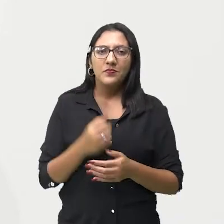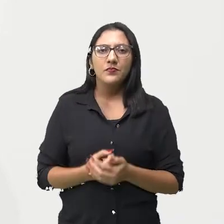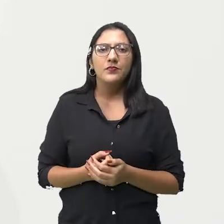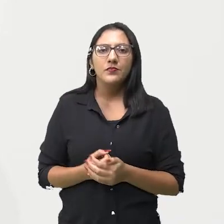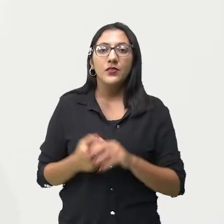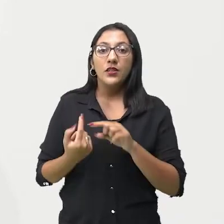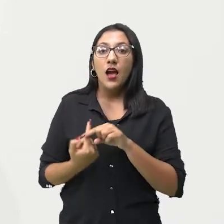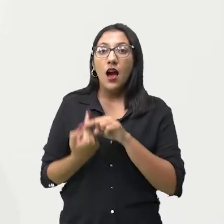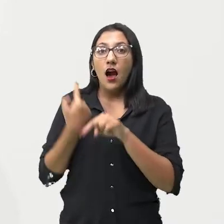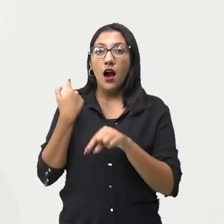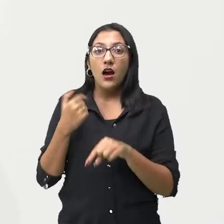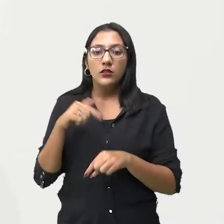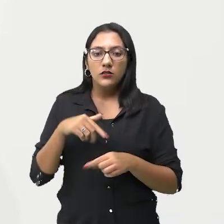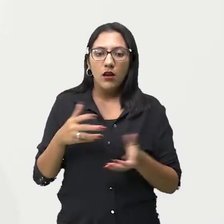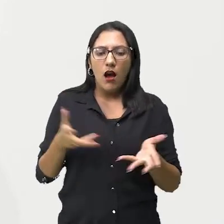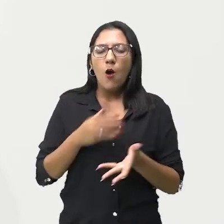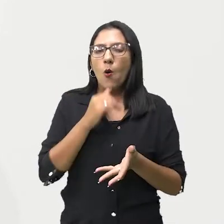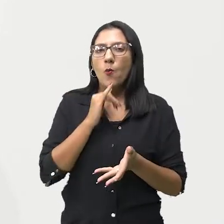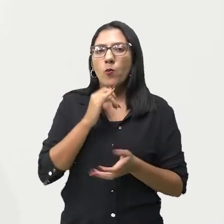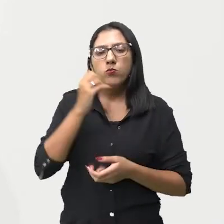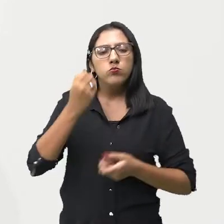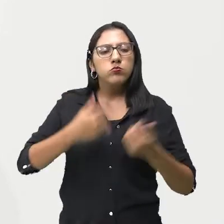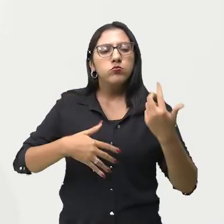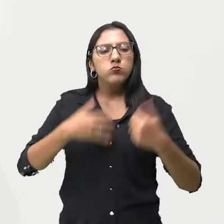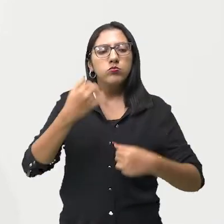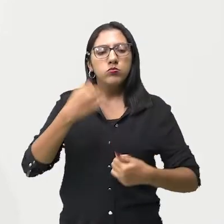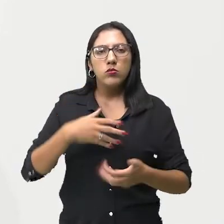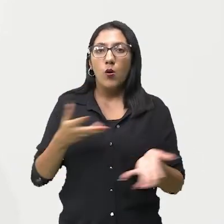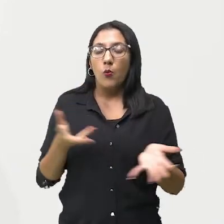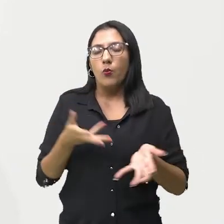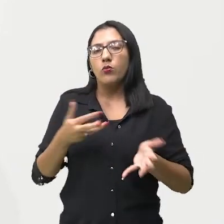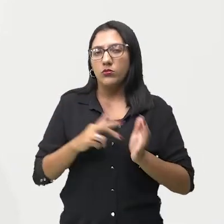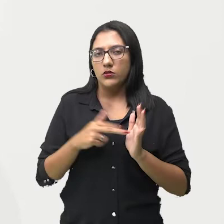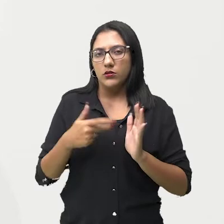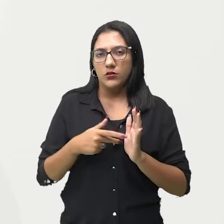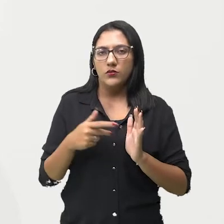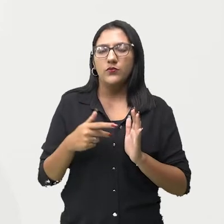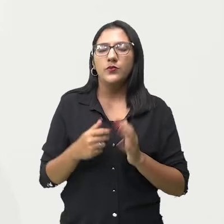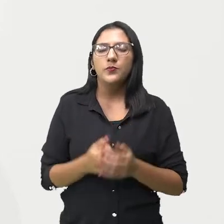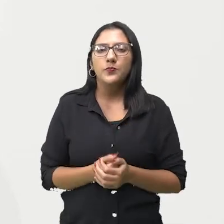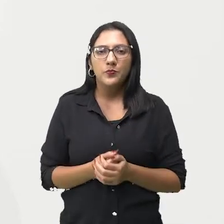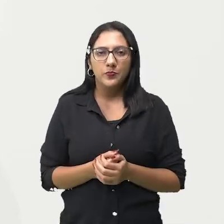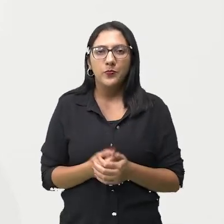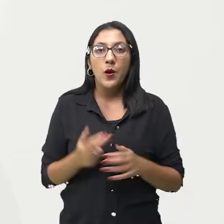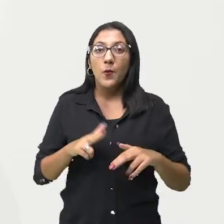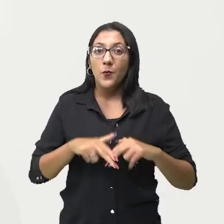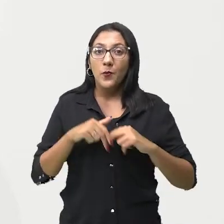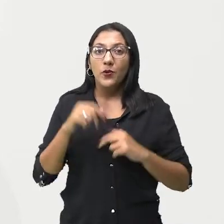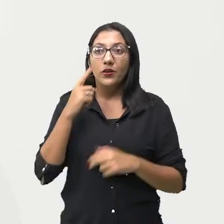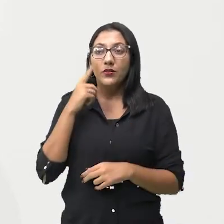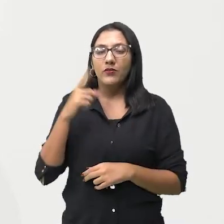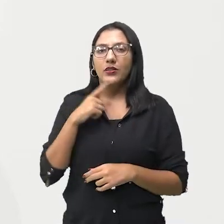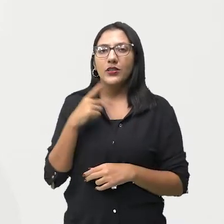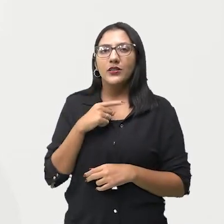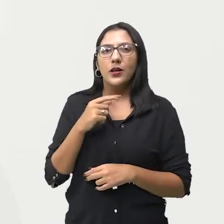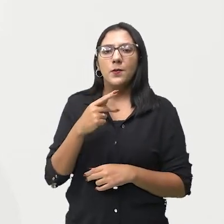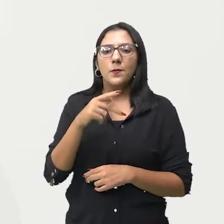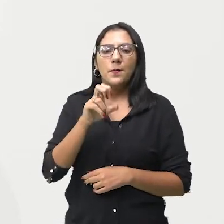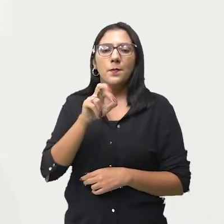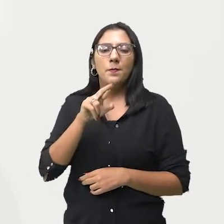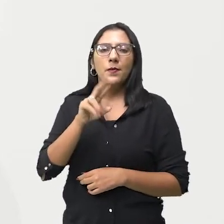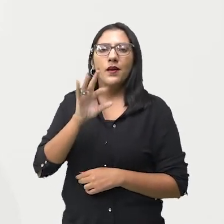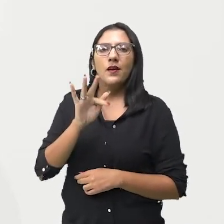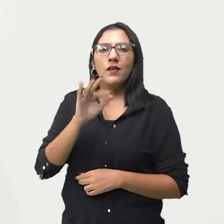lá antes desse momento em que eu falo, porque o momento em que eu falo é o tempo do presente. Então, por isso é que ele é perfeito, porque é